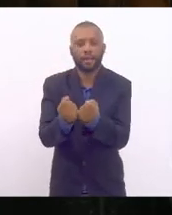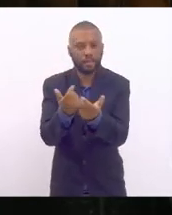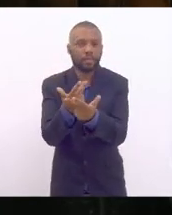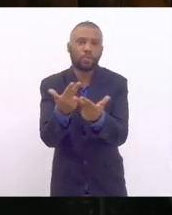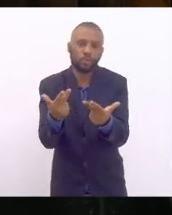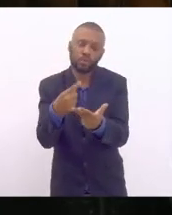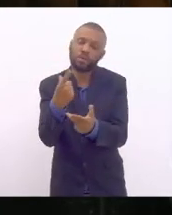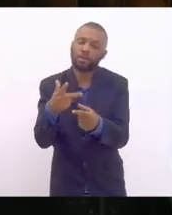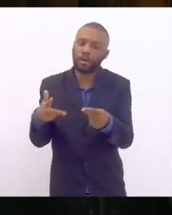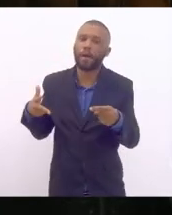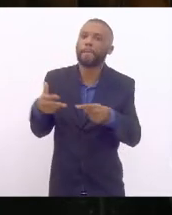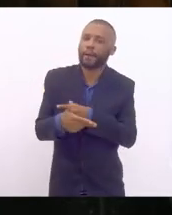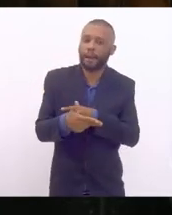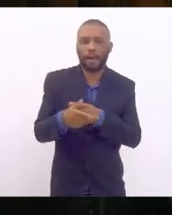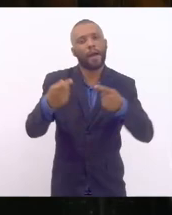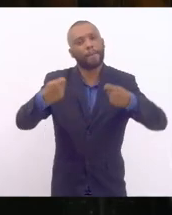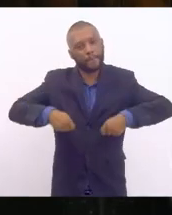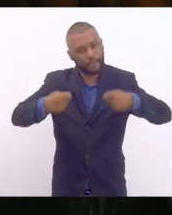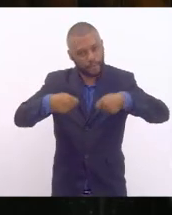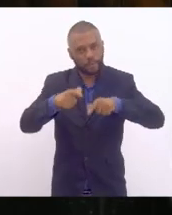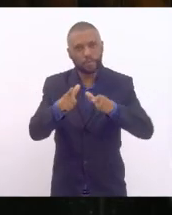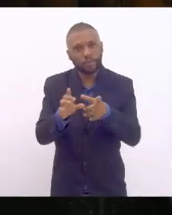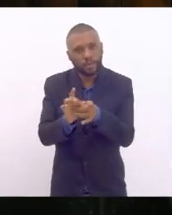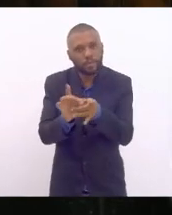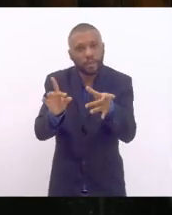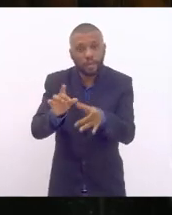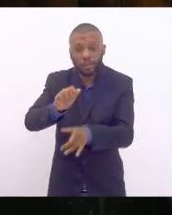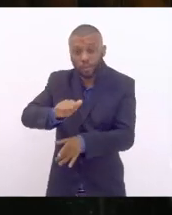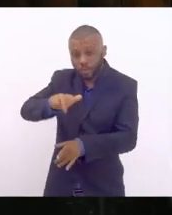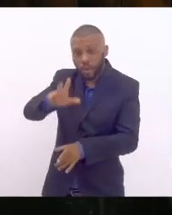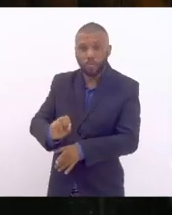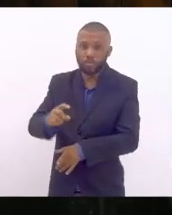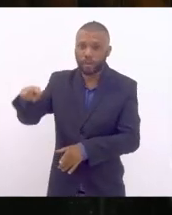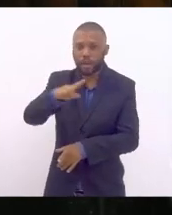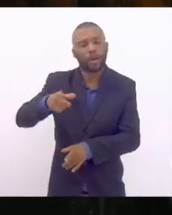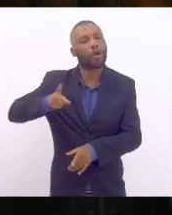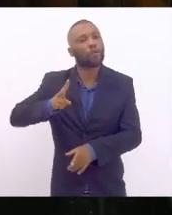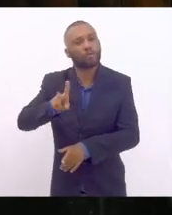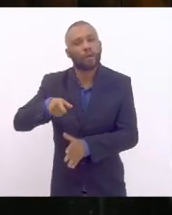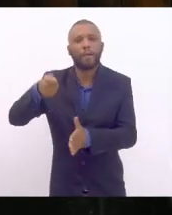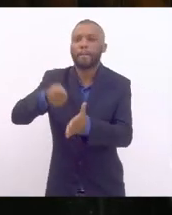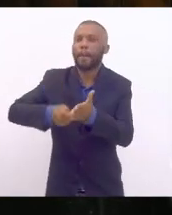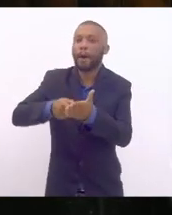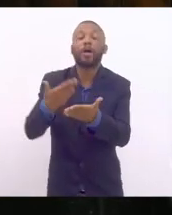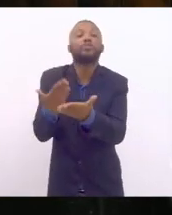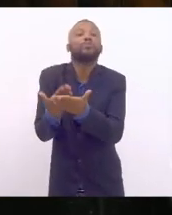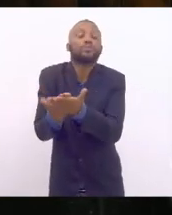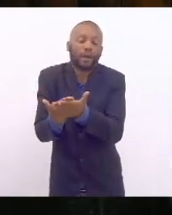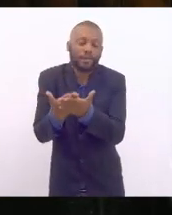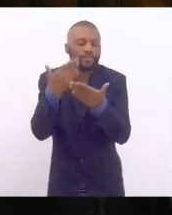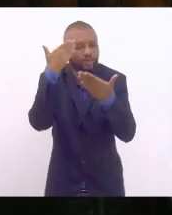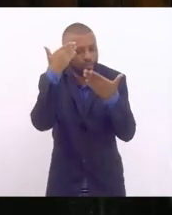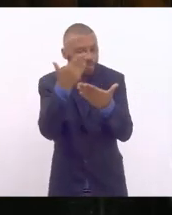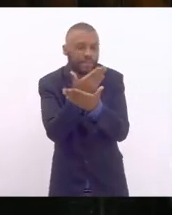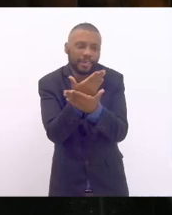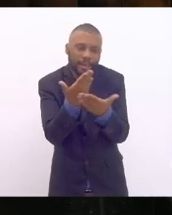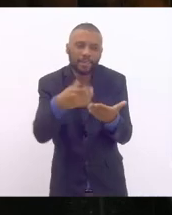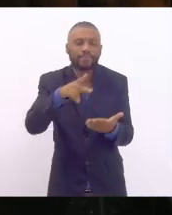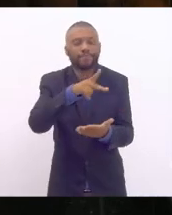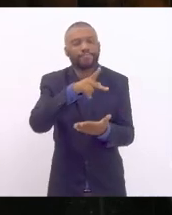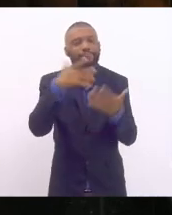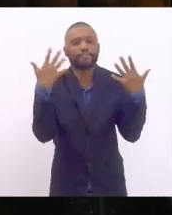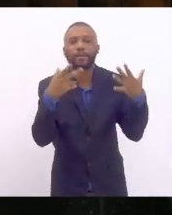coisa temos que barrar isso e temos que permitir com nossos estudantes continuem podendo estudar muito obrigado Parabéns presidente da